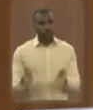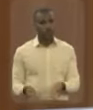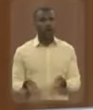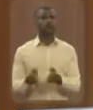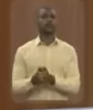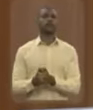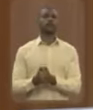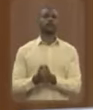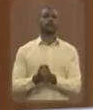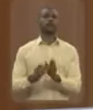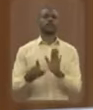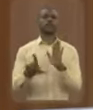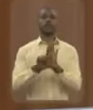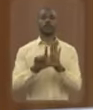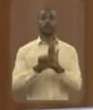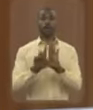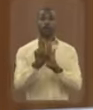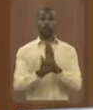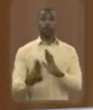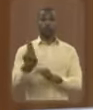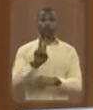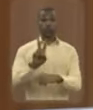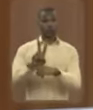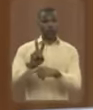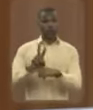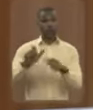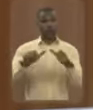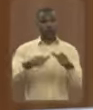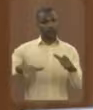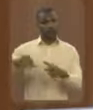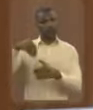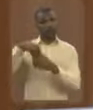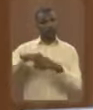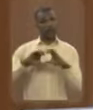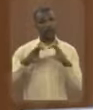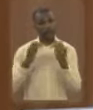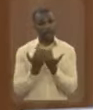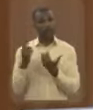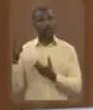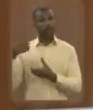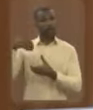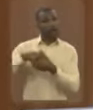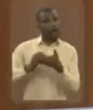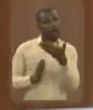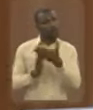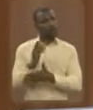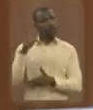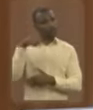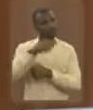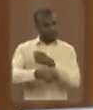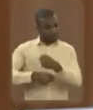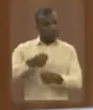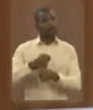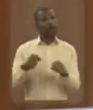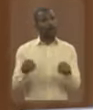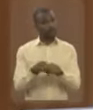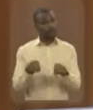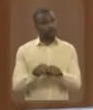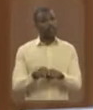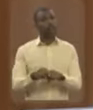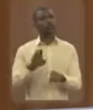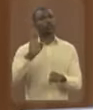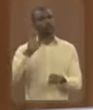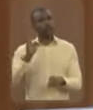a lops a lei de uso proteção do solo que tá na câmara para ser votada Queremos que seja aprovada esse ano para já inclusive ter impacto